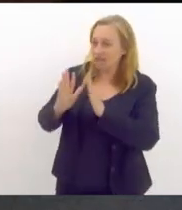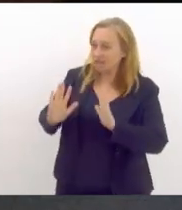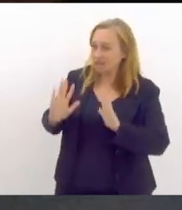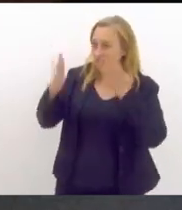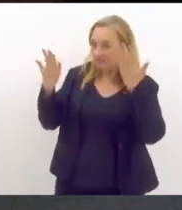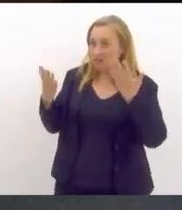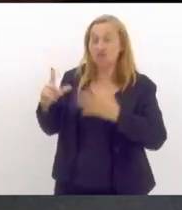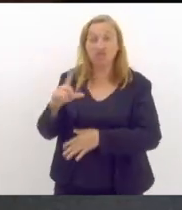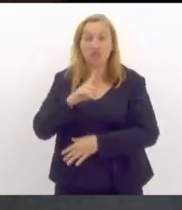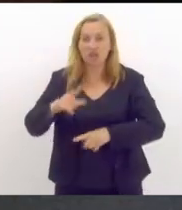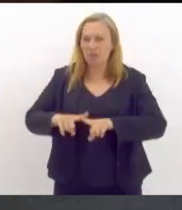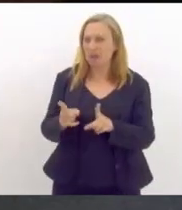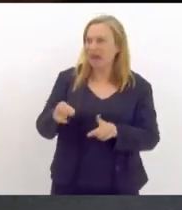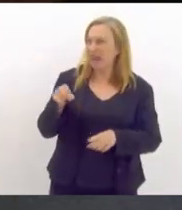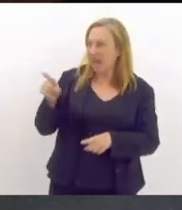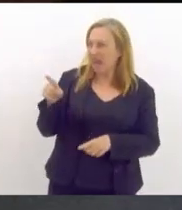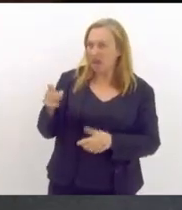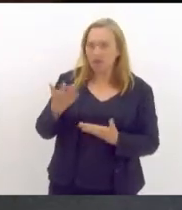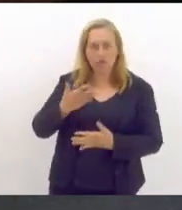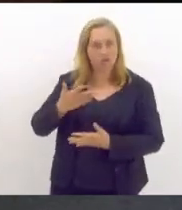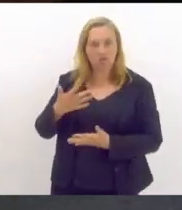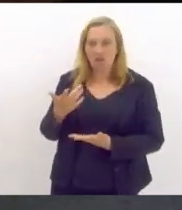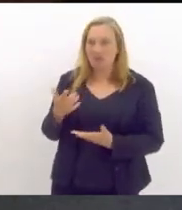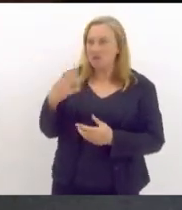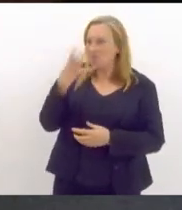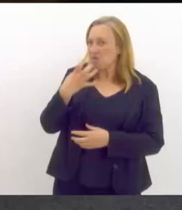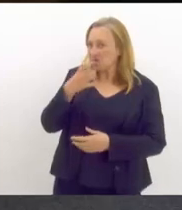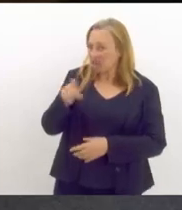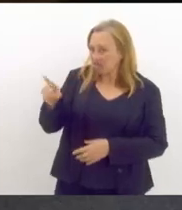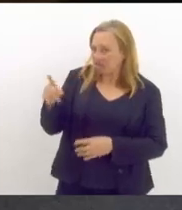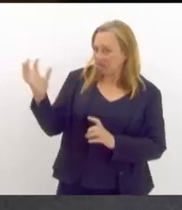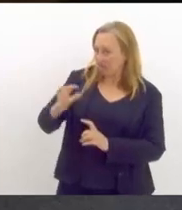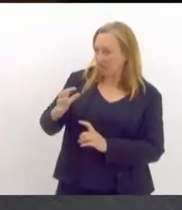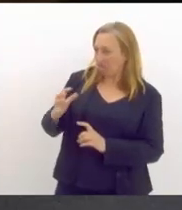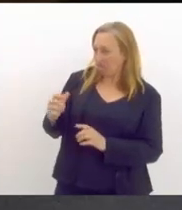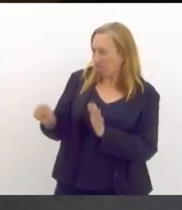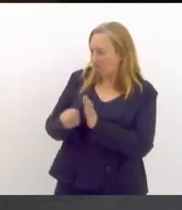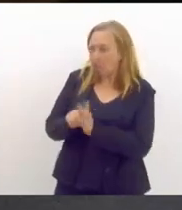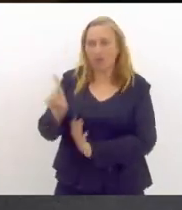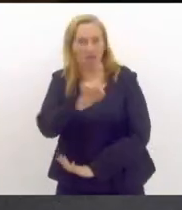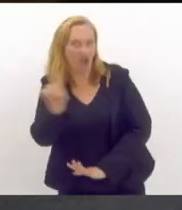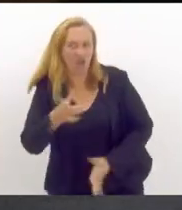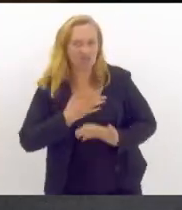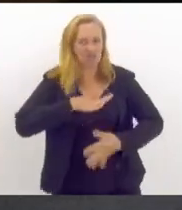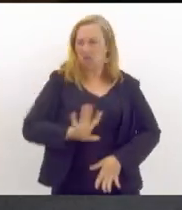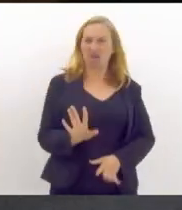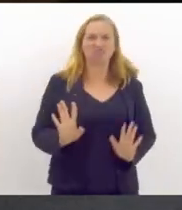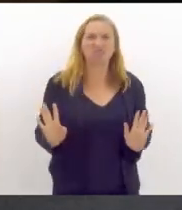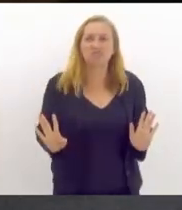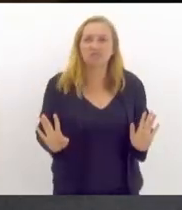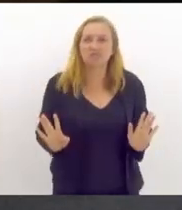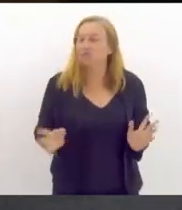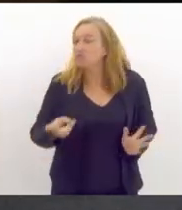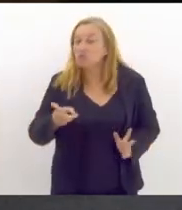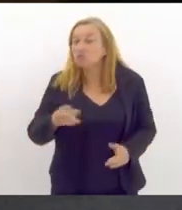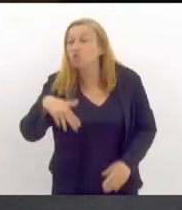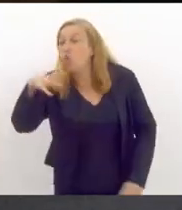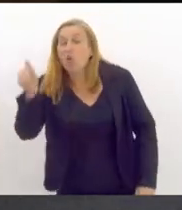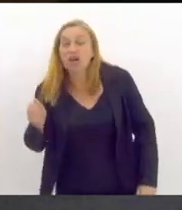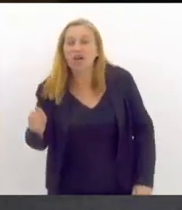mas lá não toca esse tipo de música que eu não deixo Apologia às drogas não vai tocar